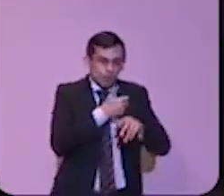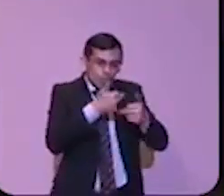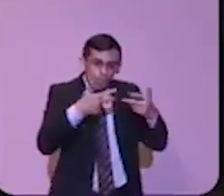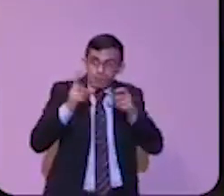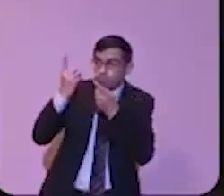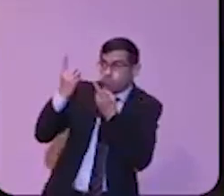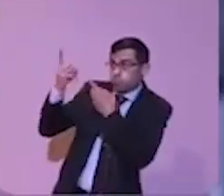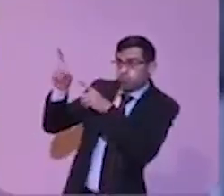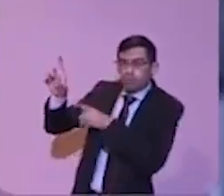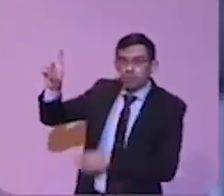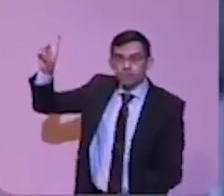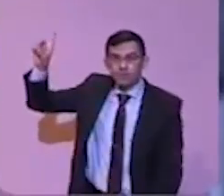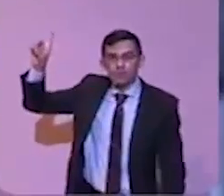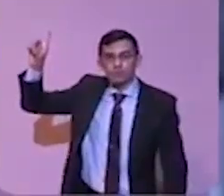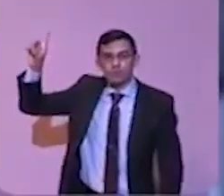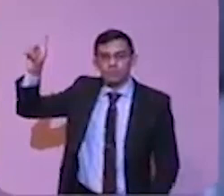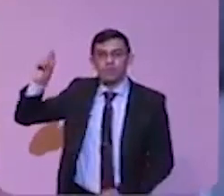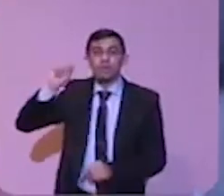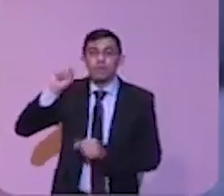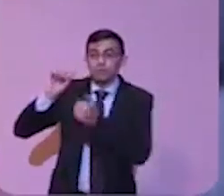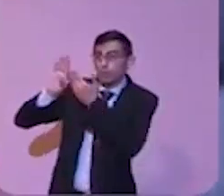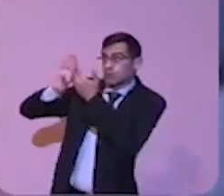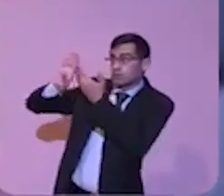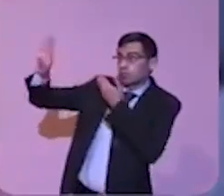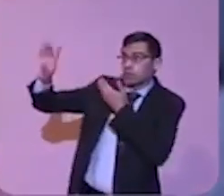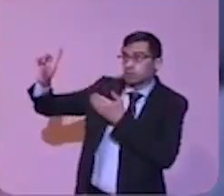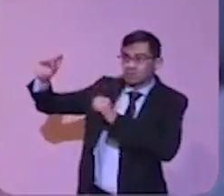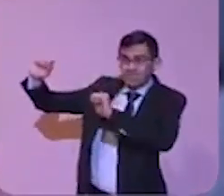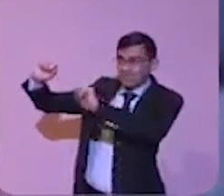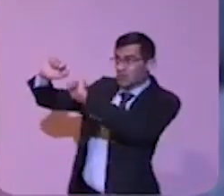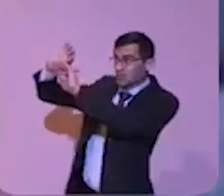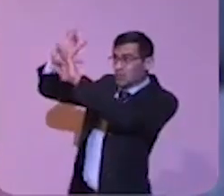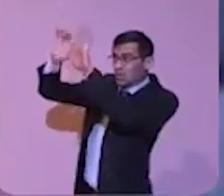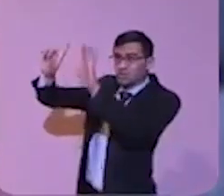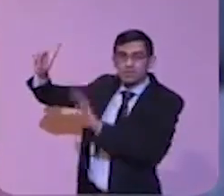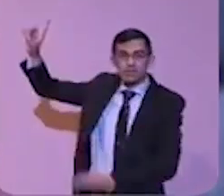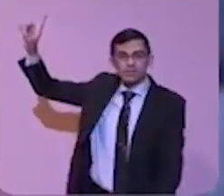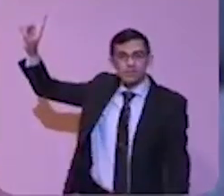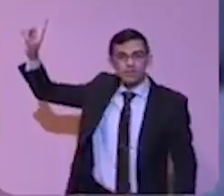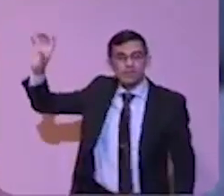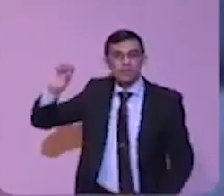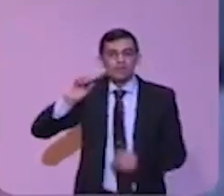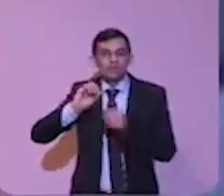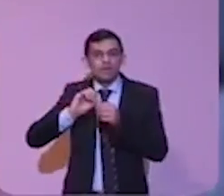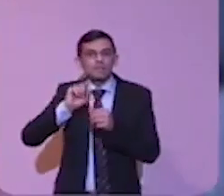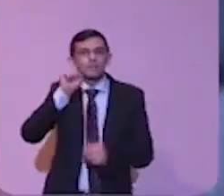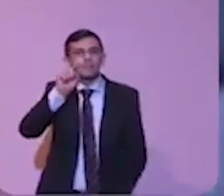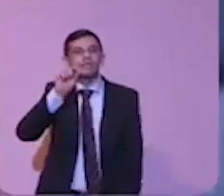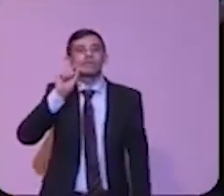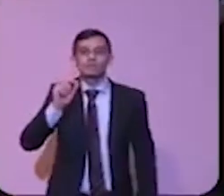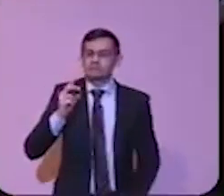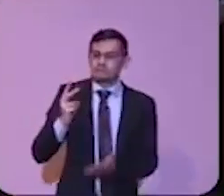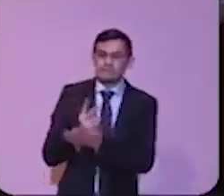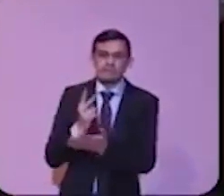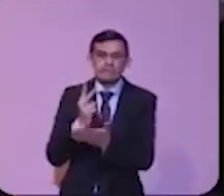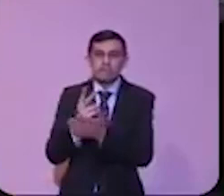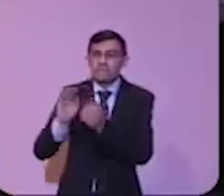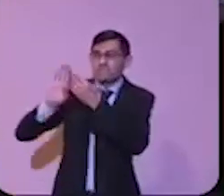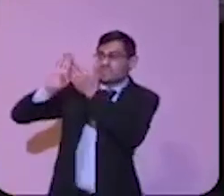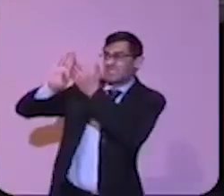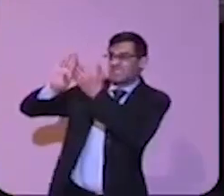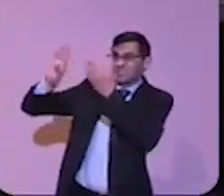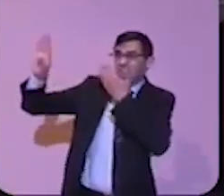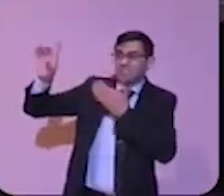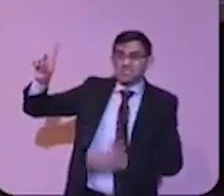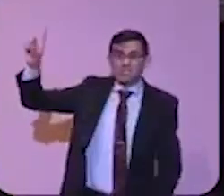Senhor, que te separam da glória de Deus, que fazem com que você se afaste da coisa